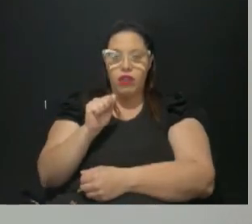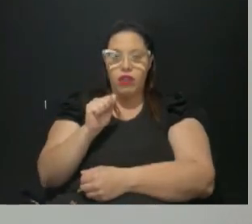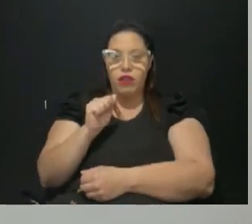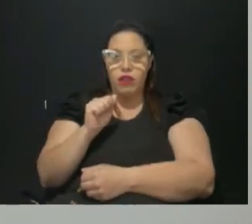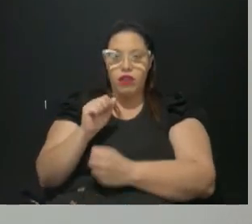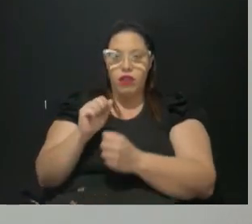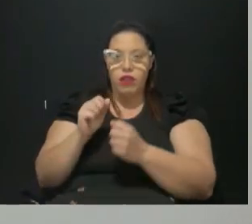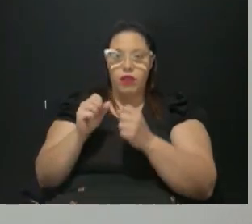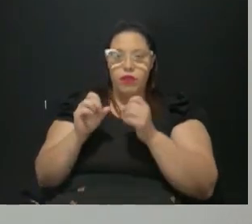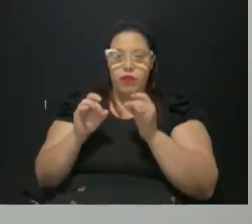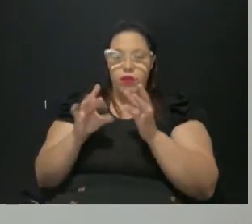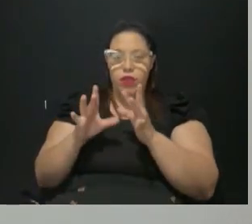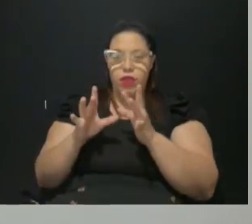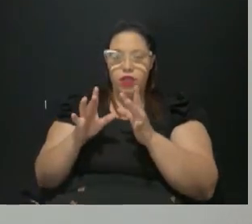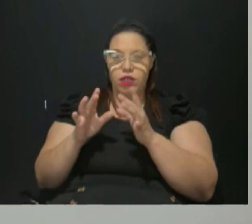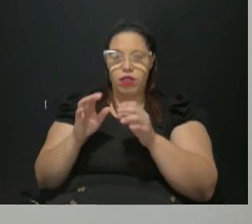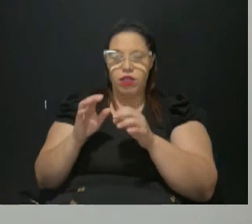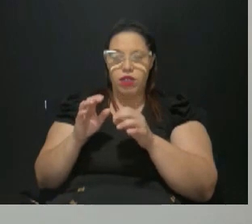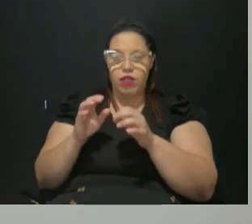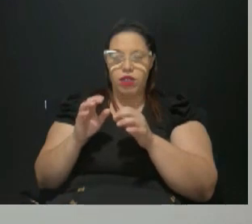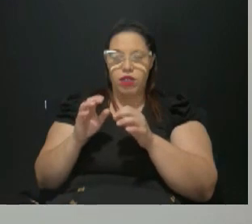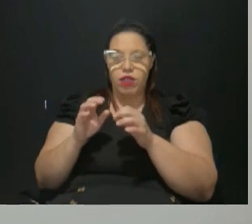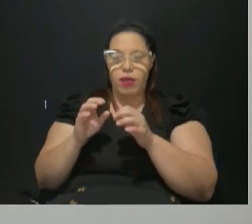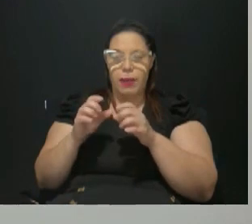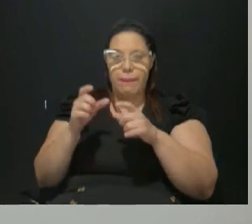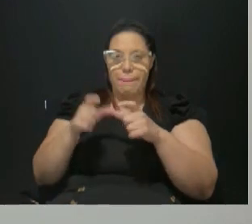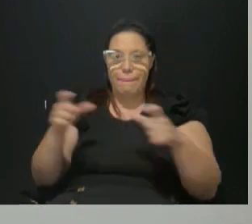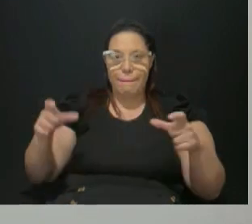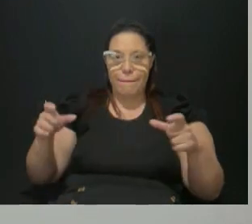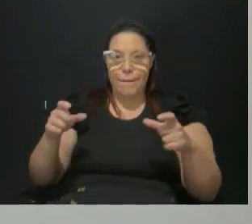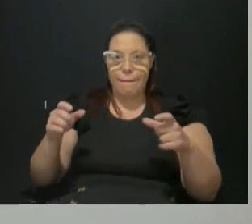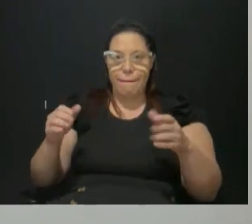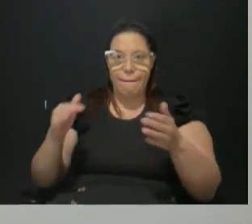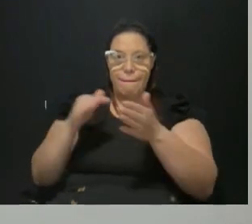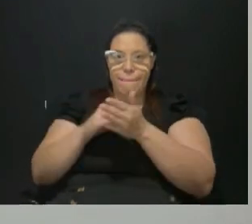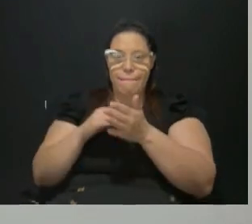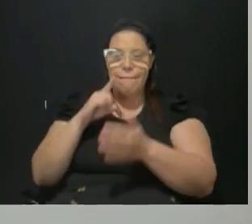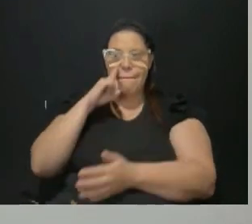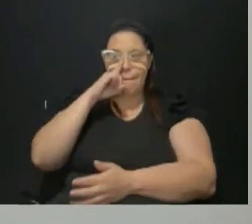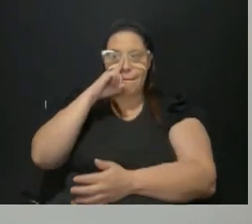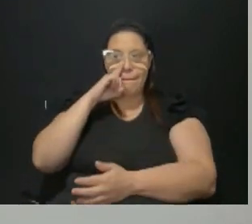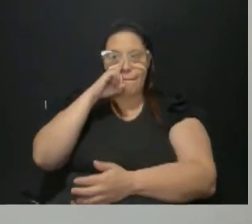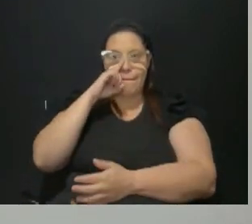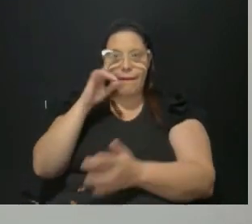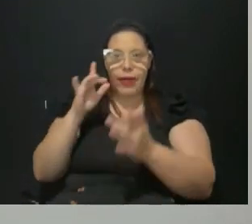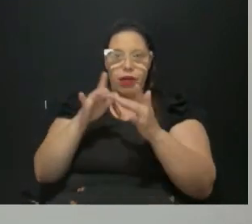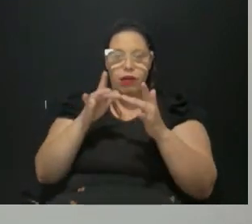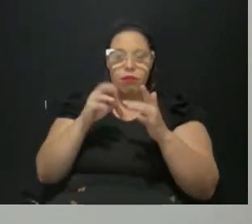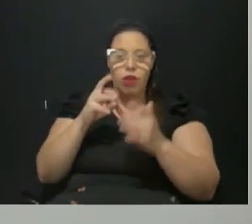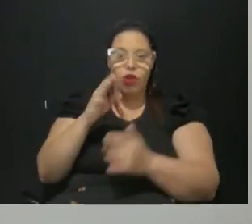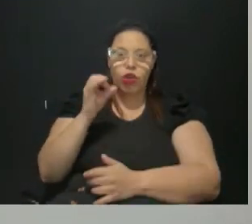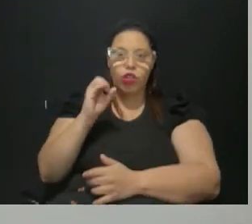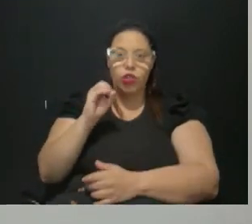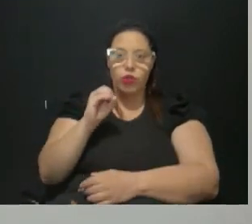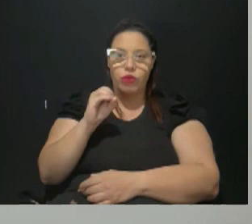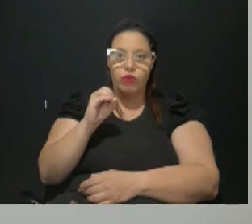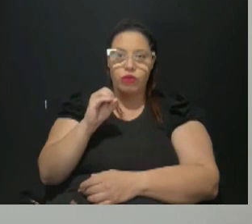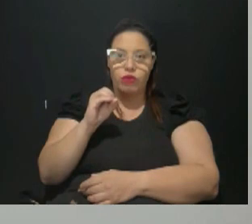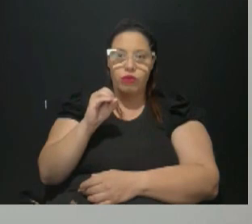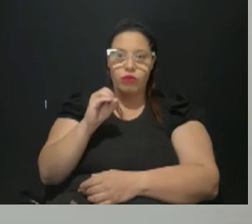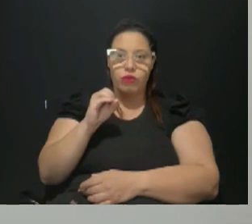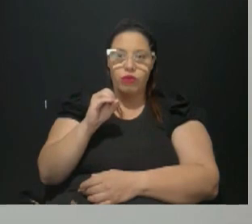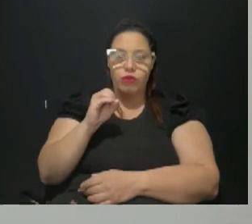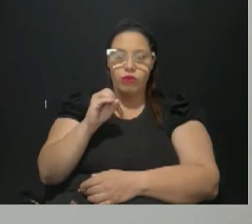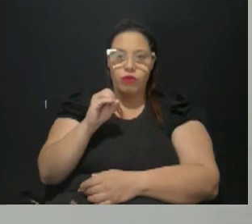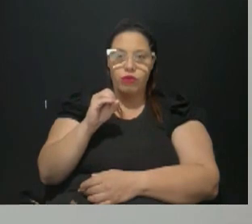era reservado mais até para a população que ia entrar num alto risco de contato biológico, né? Até